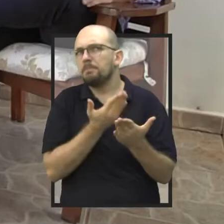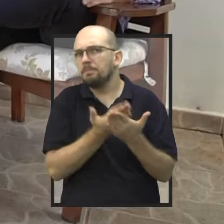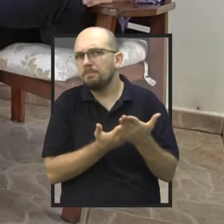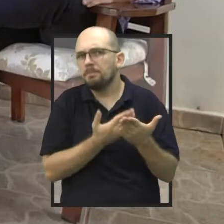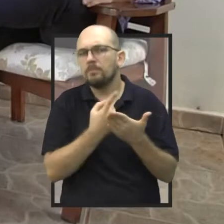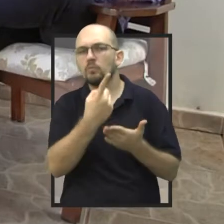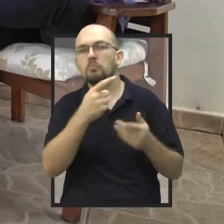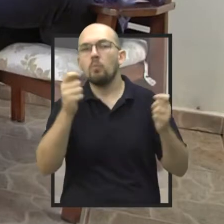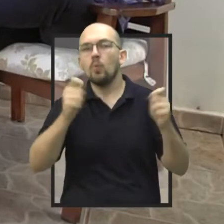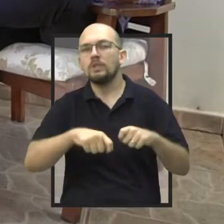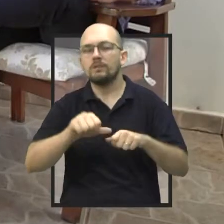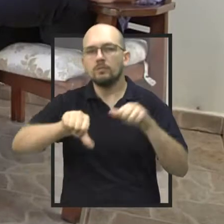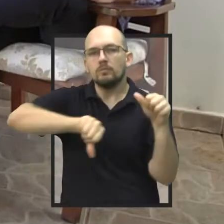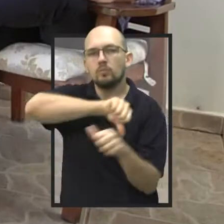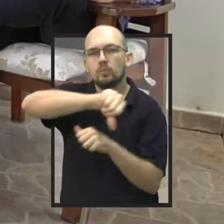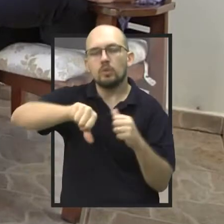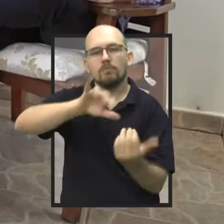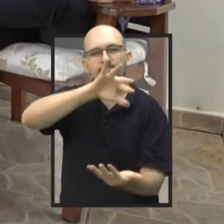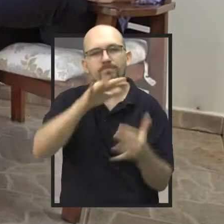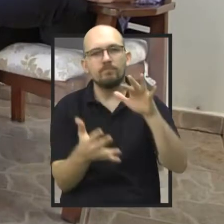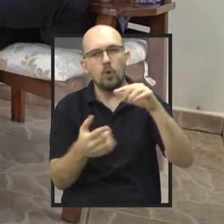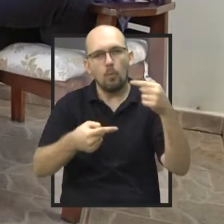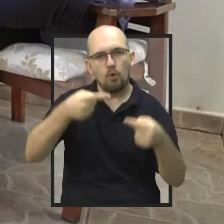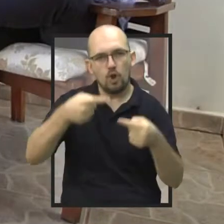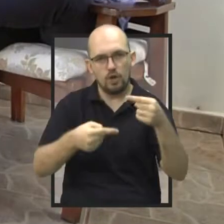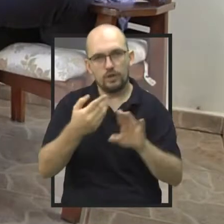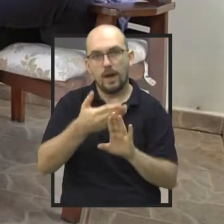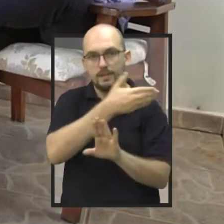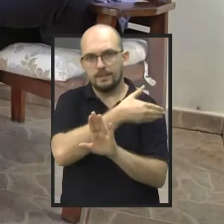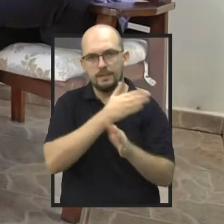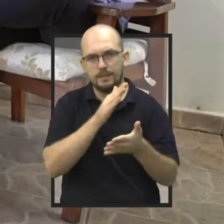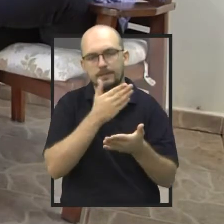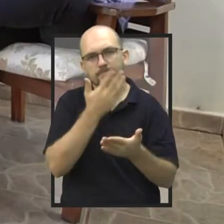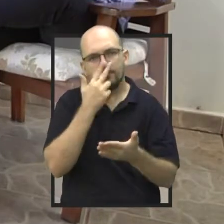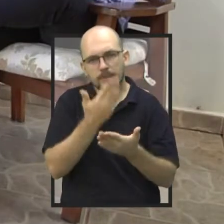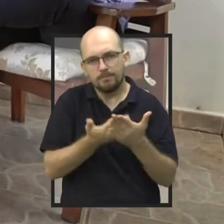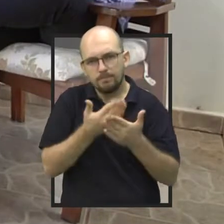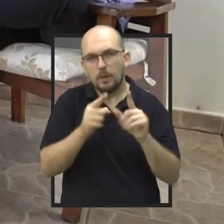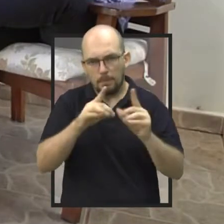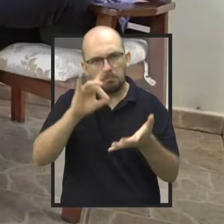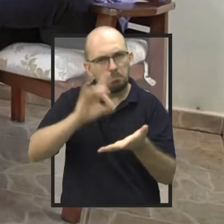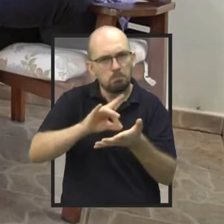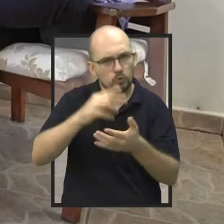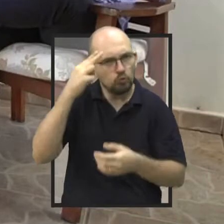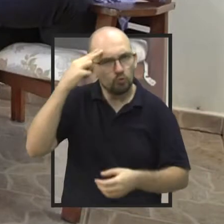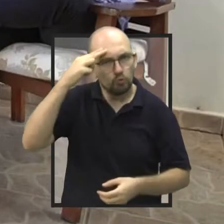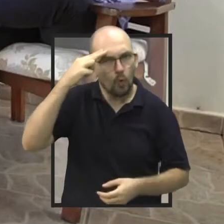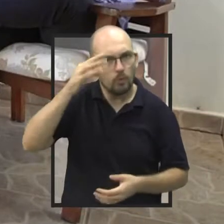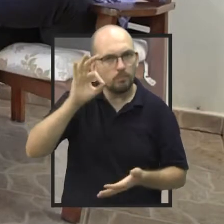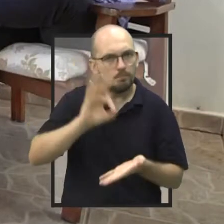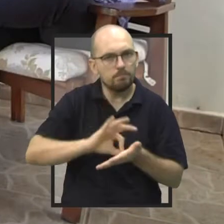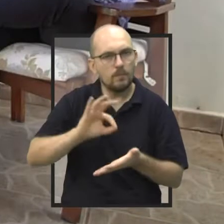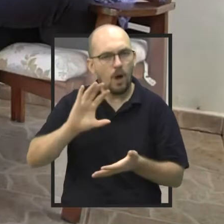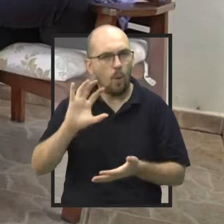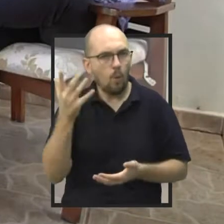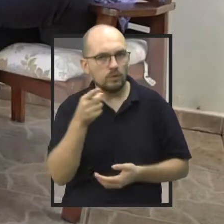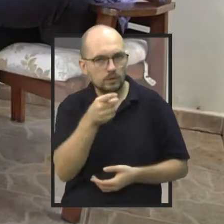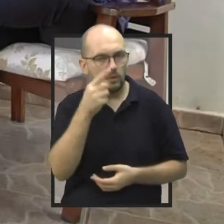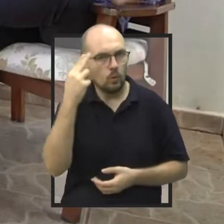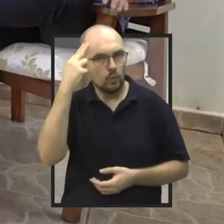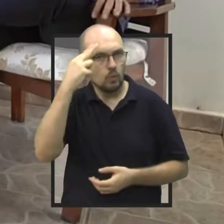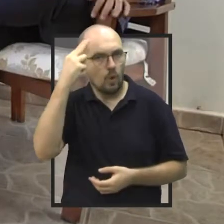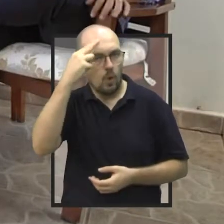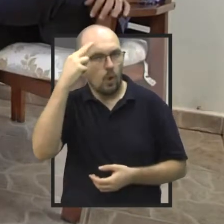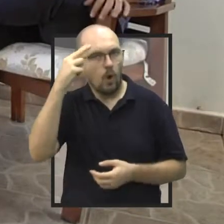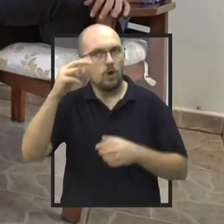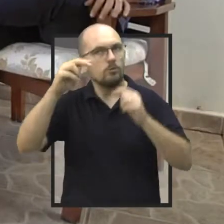de uma reestruturação política, mas foi por meio de um sonho que o senhor teve que o senhor decidiu de fato colocar